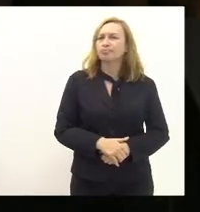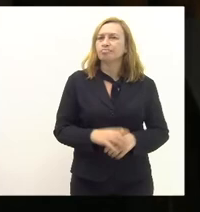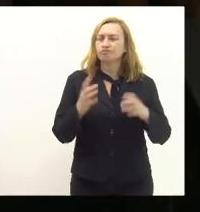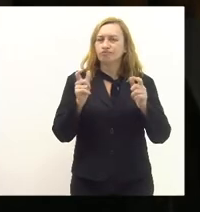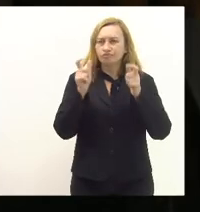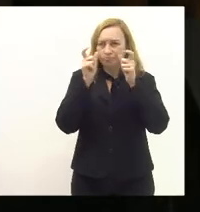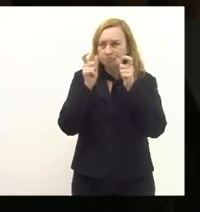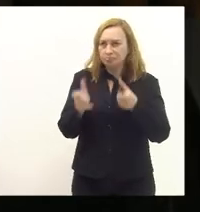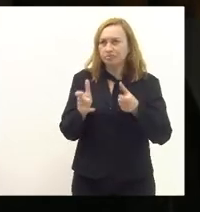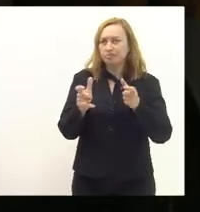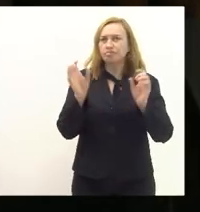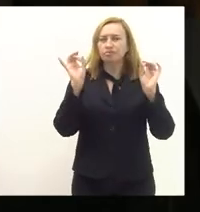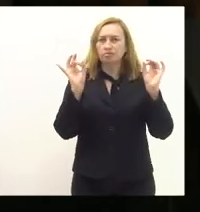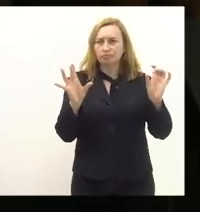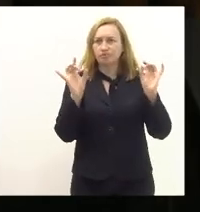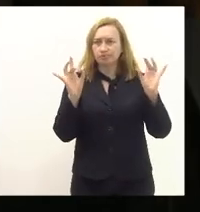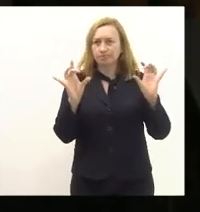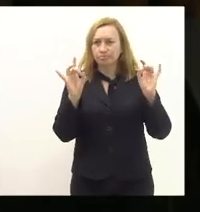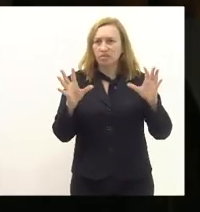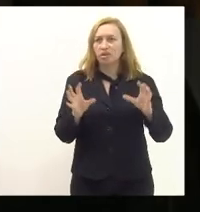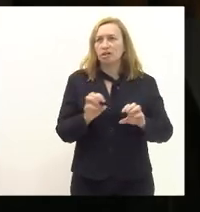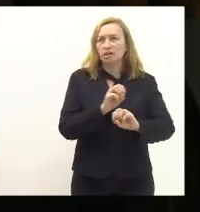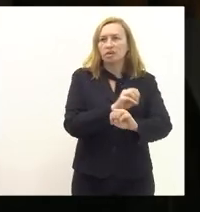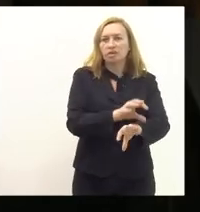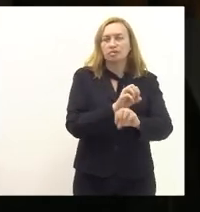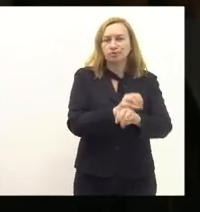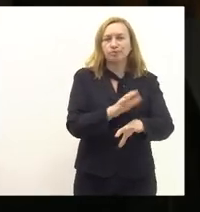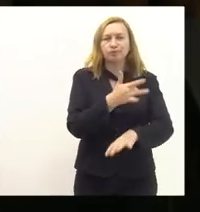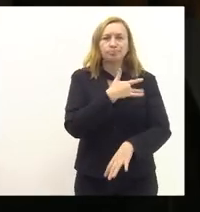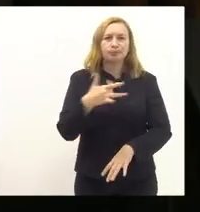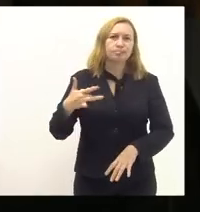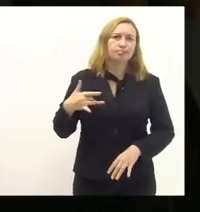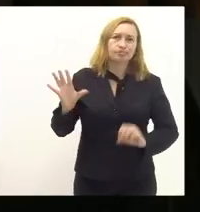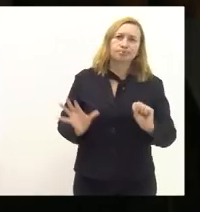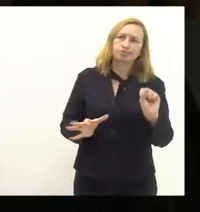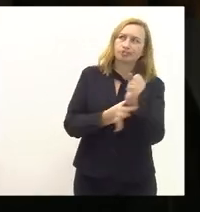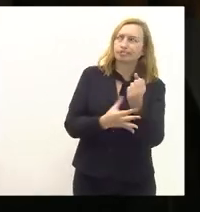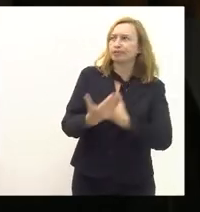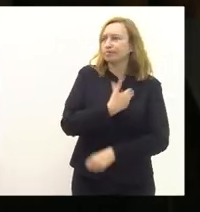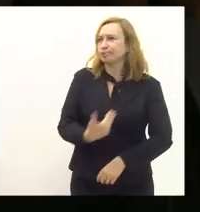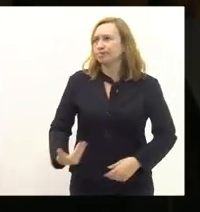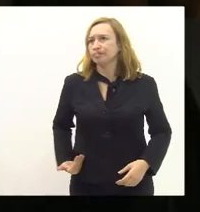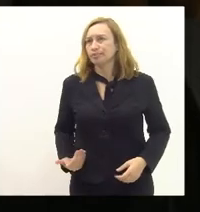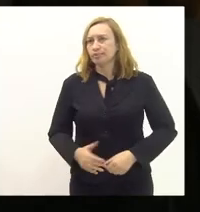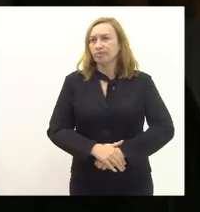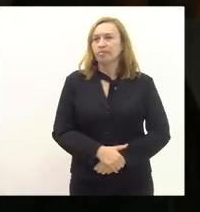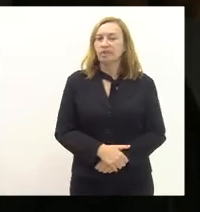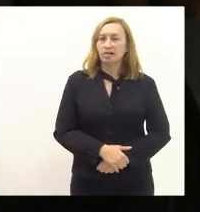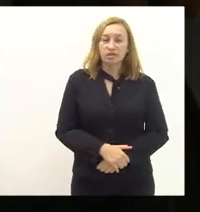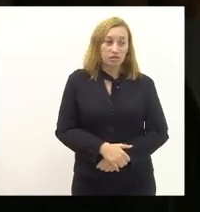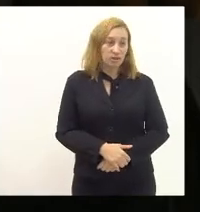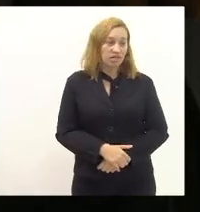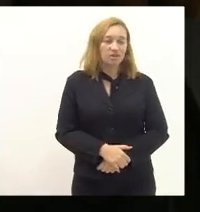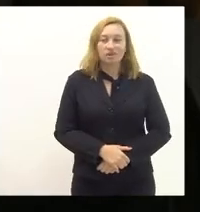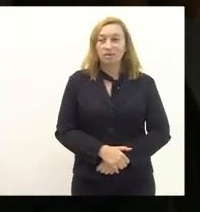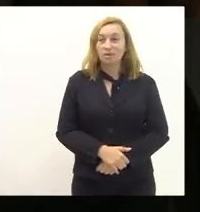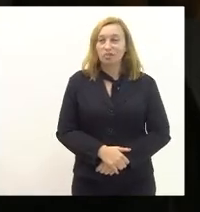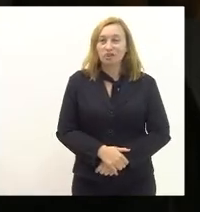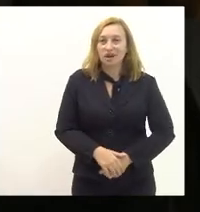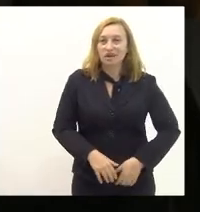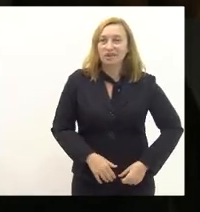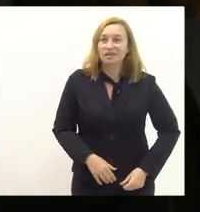atenção em especial com educação, saúde e segurança pública, que, quando contingenciadas,